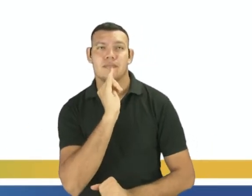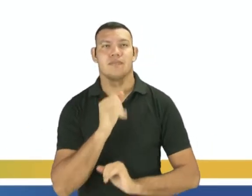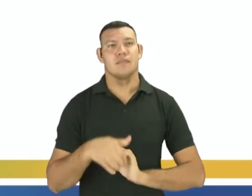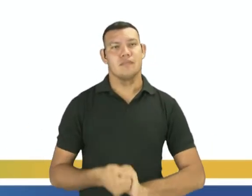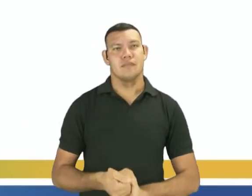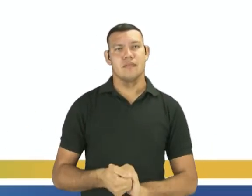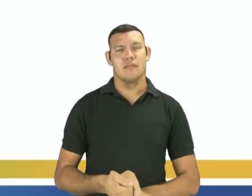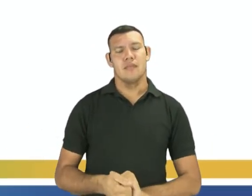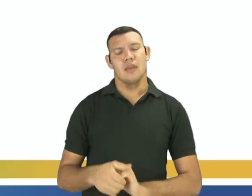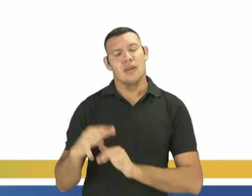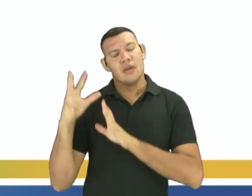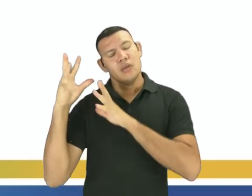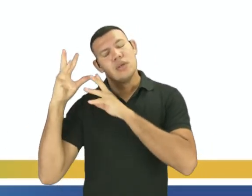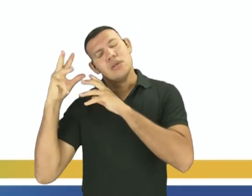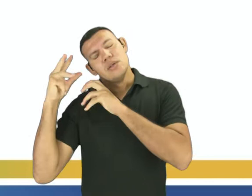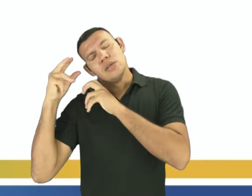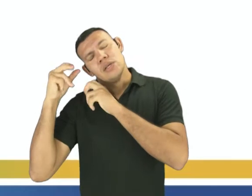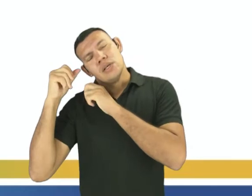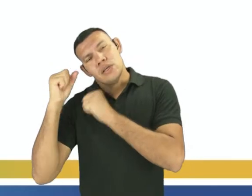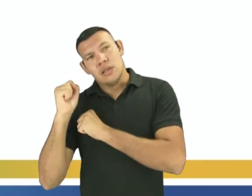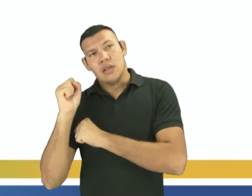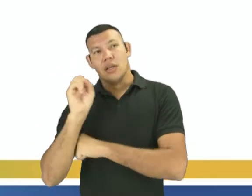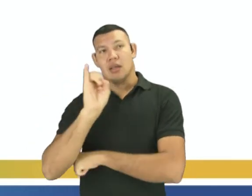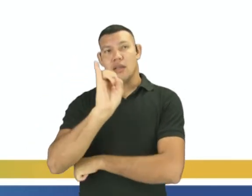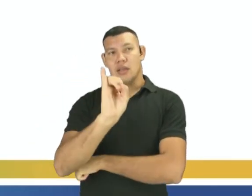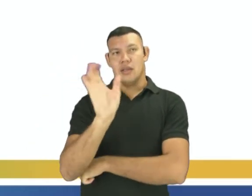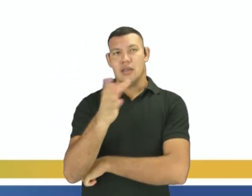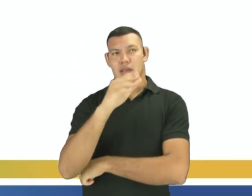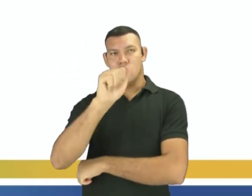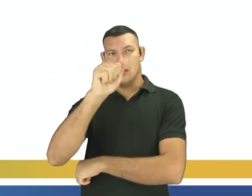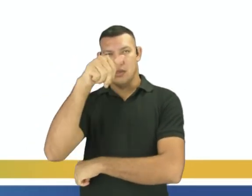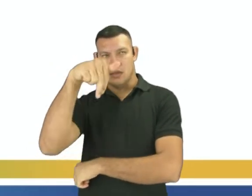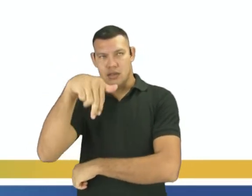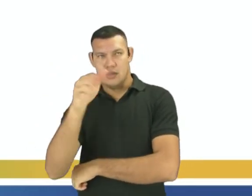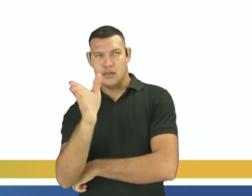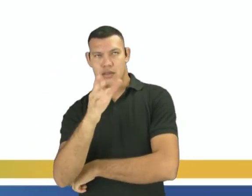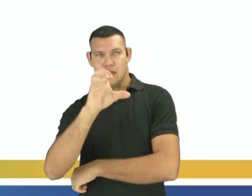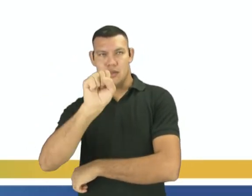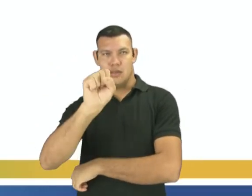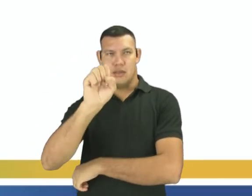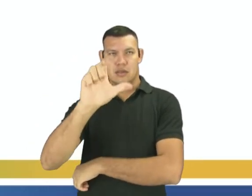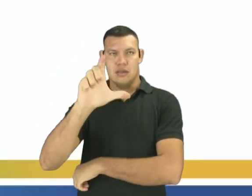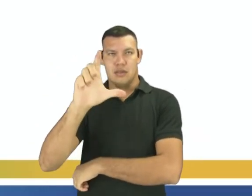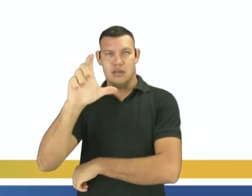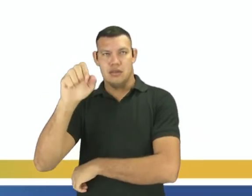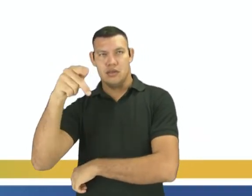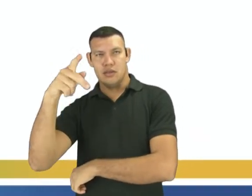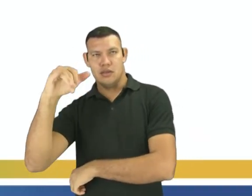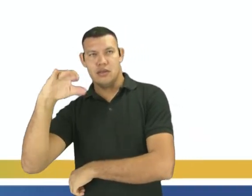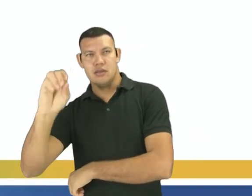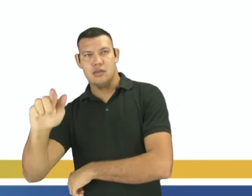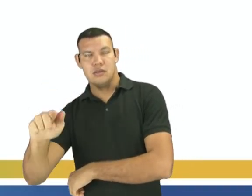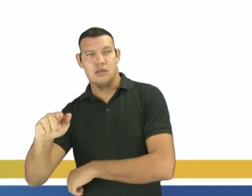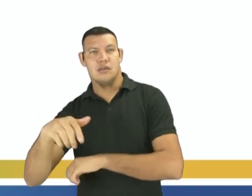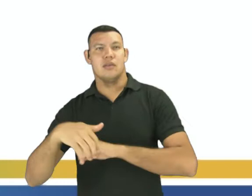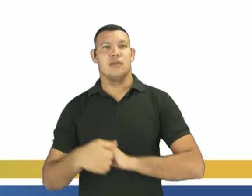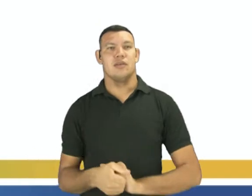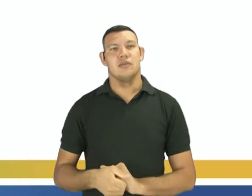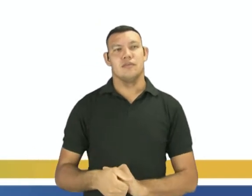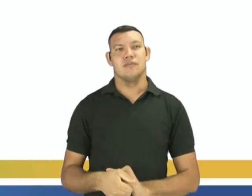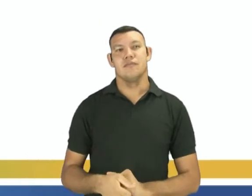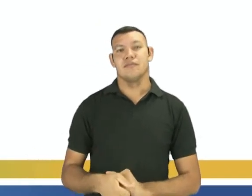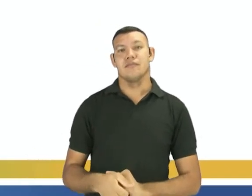Eu estou dormindo. Olha o verbo sleeping. Segundo, I don't like sleeping. Eu não gosto de